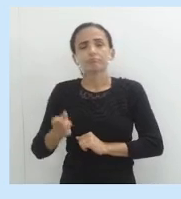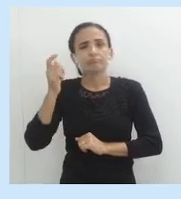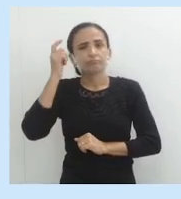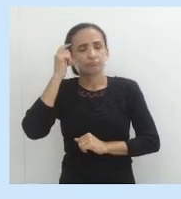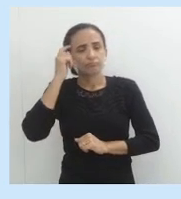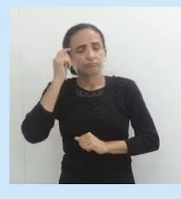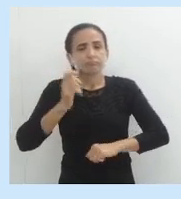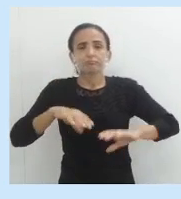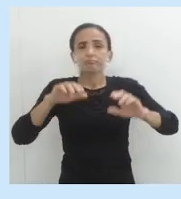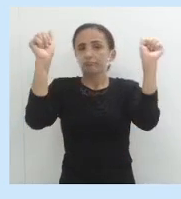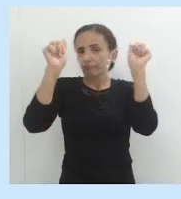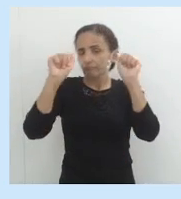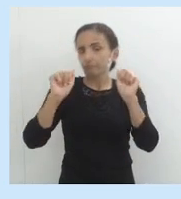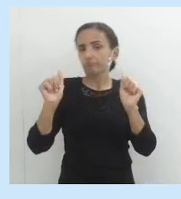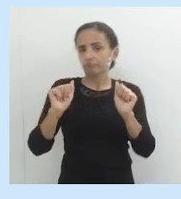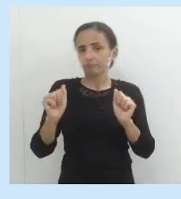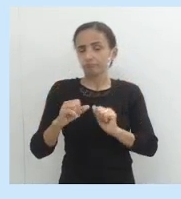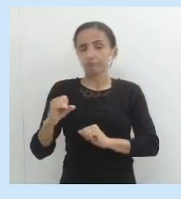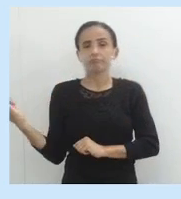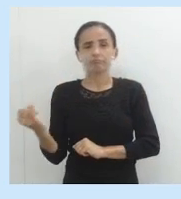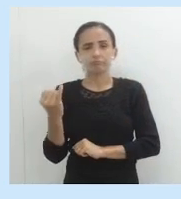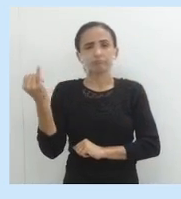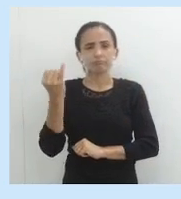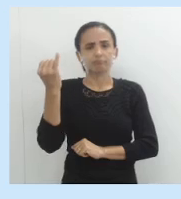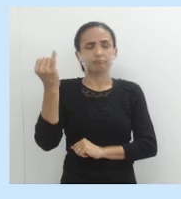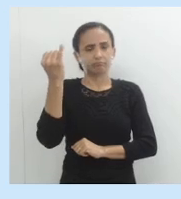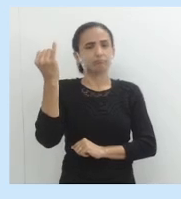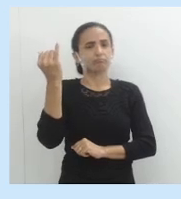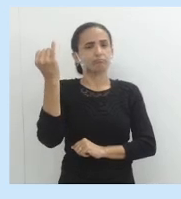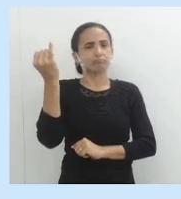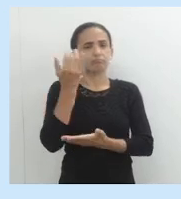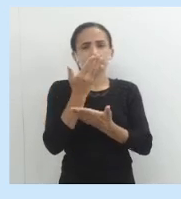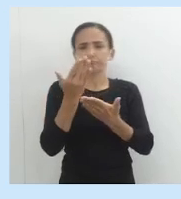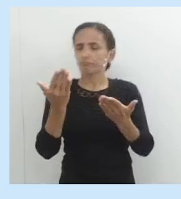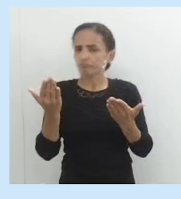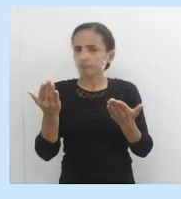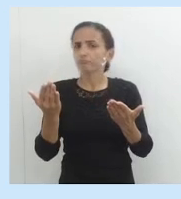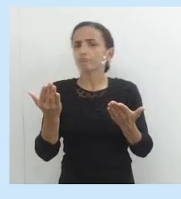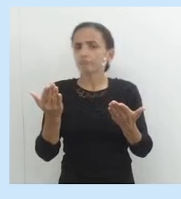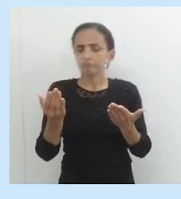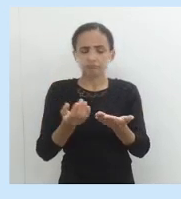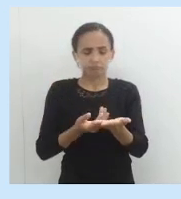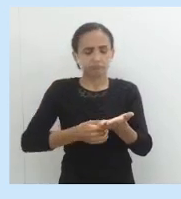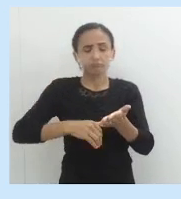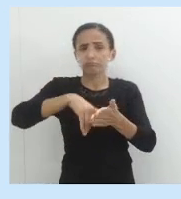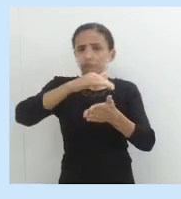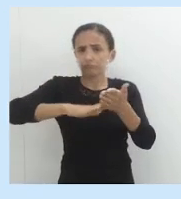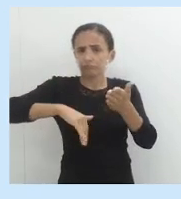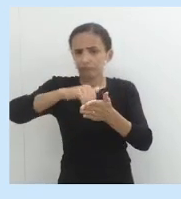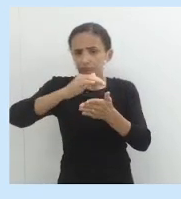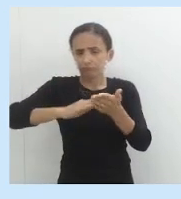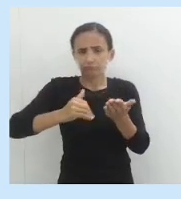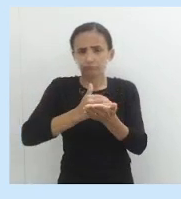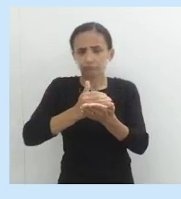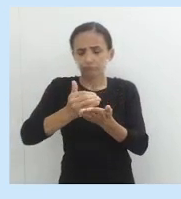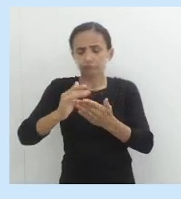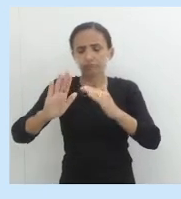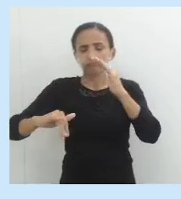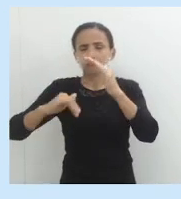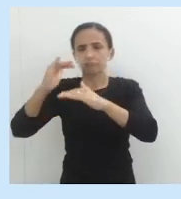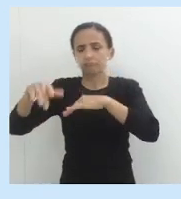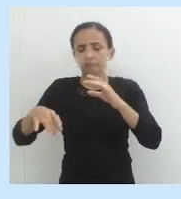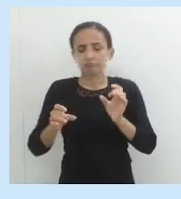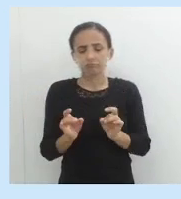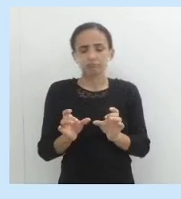arte, ela era muito grande. Então, quando começou a desenvolver o comércio, né,